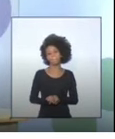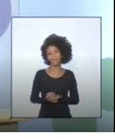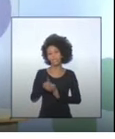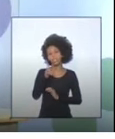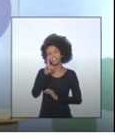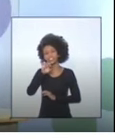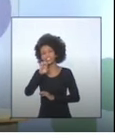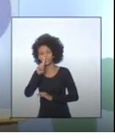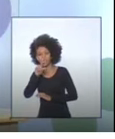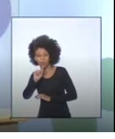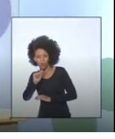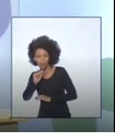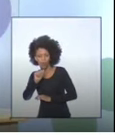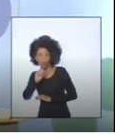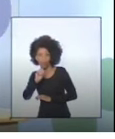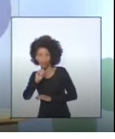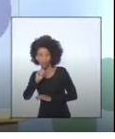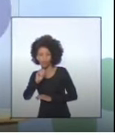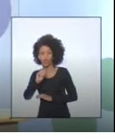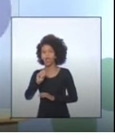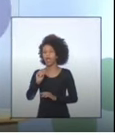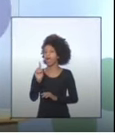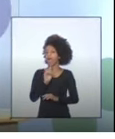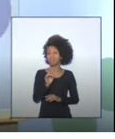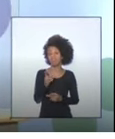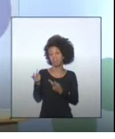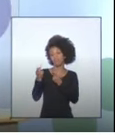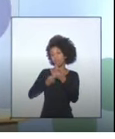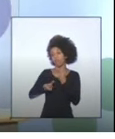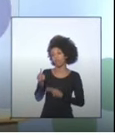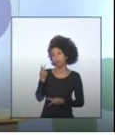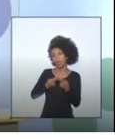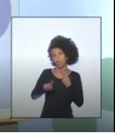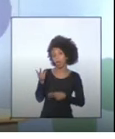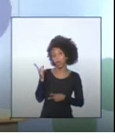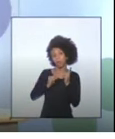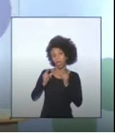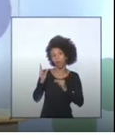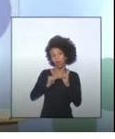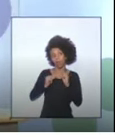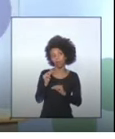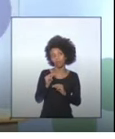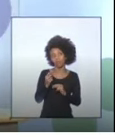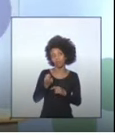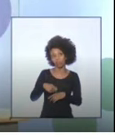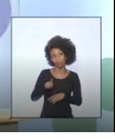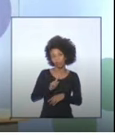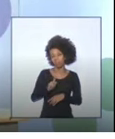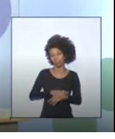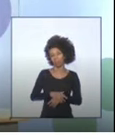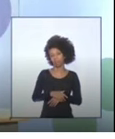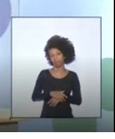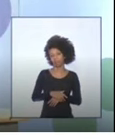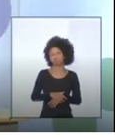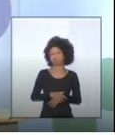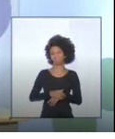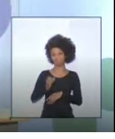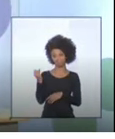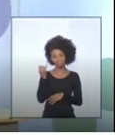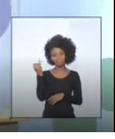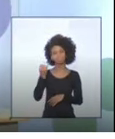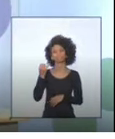Diego, não falar coisas desnecessárias. Bom ponto, Diego. Temos que usar então